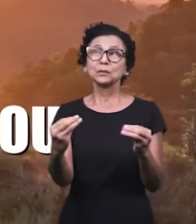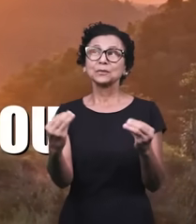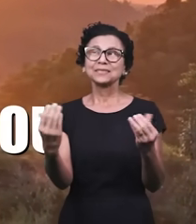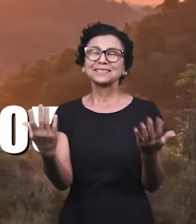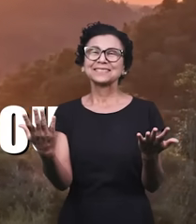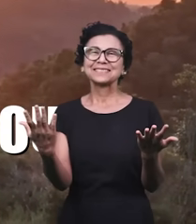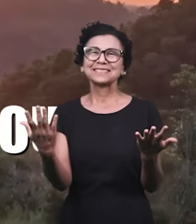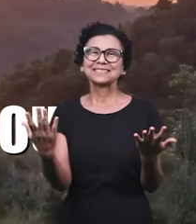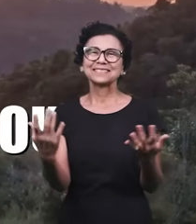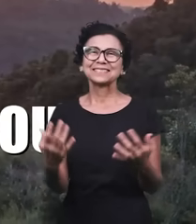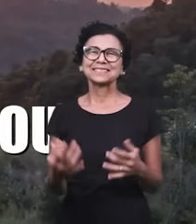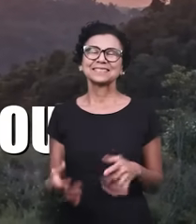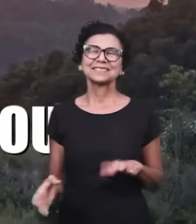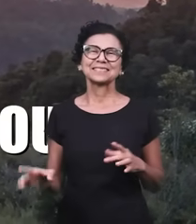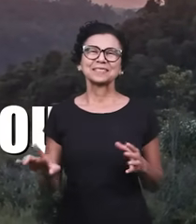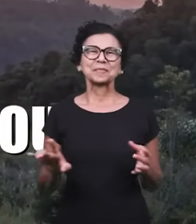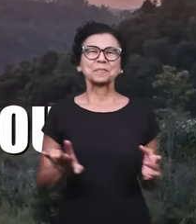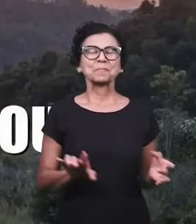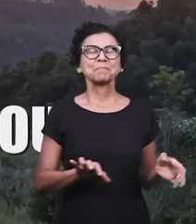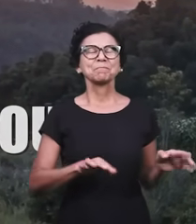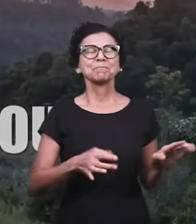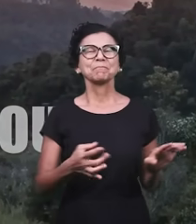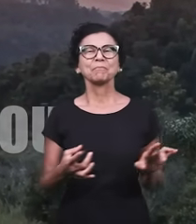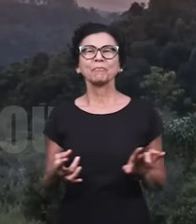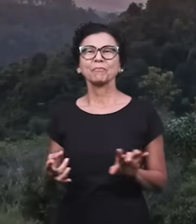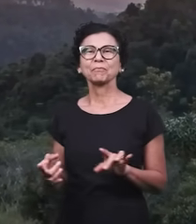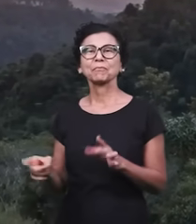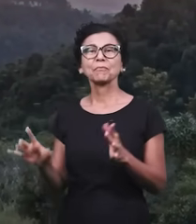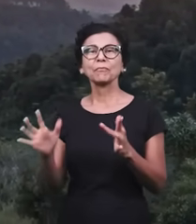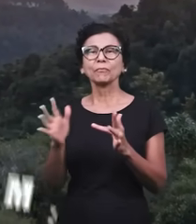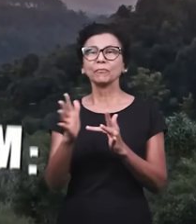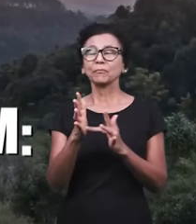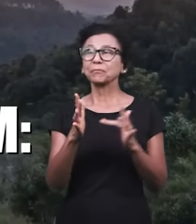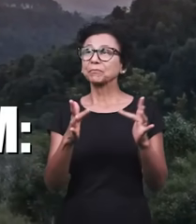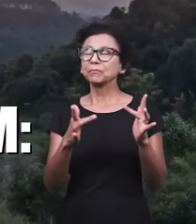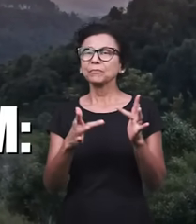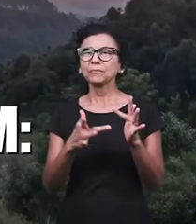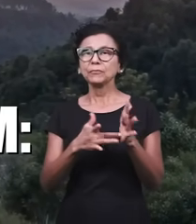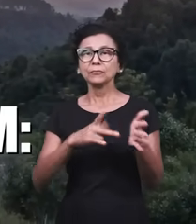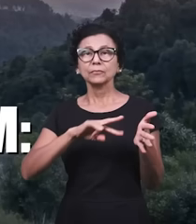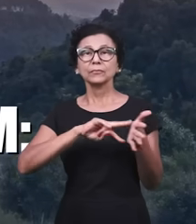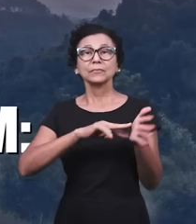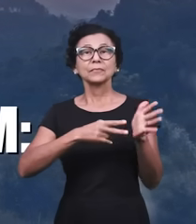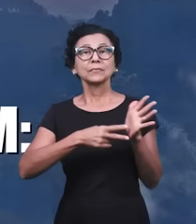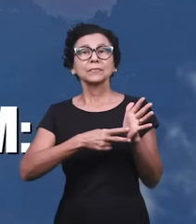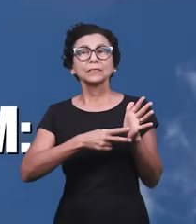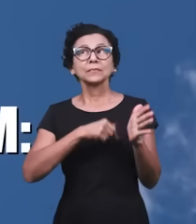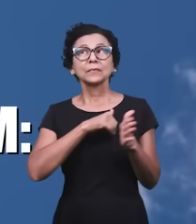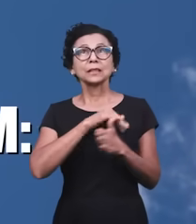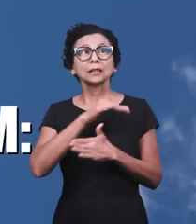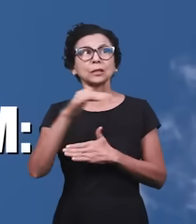minha vida mudou. Este mistério